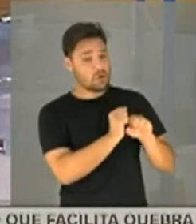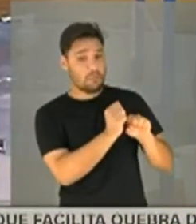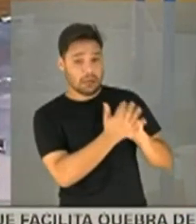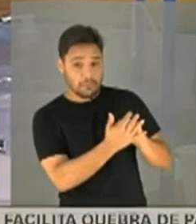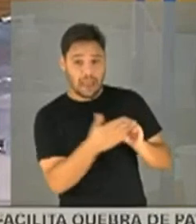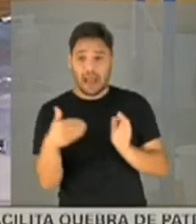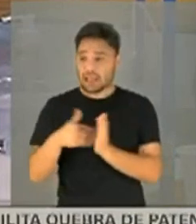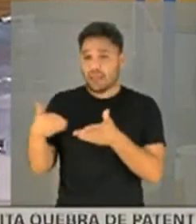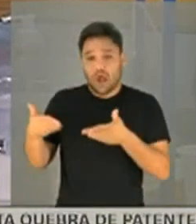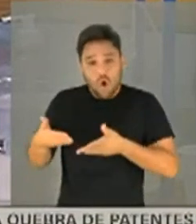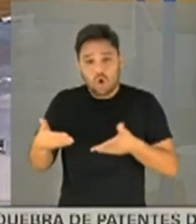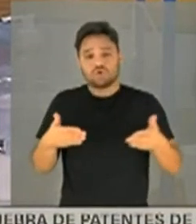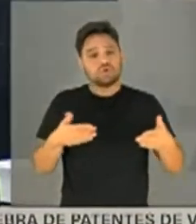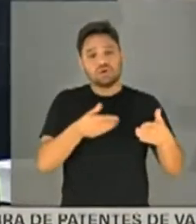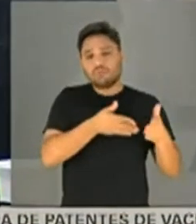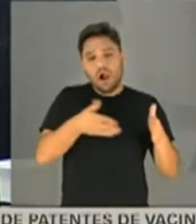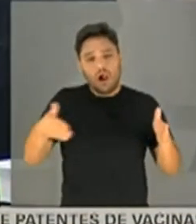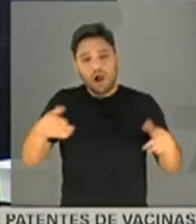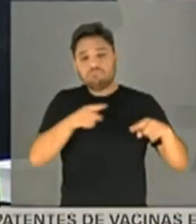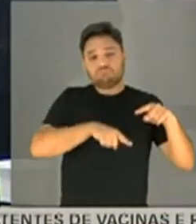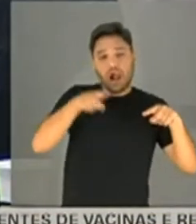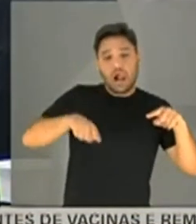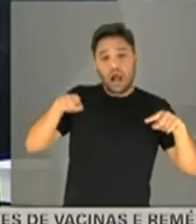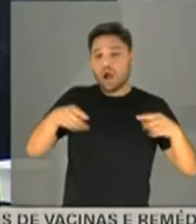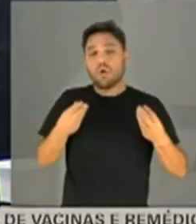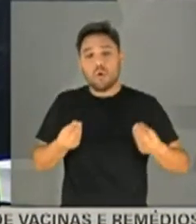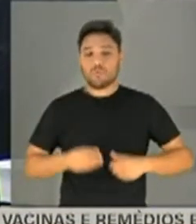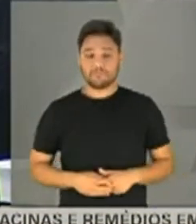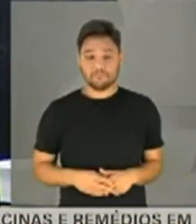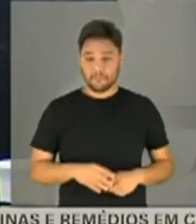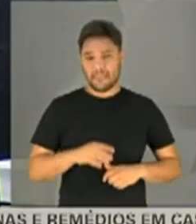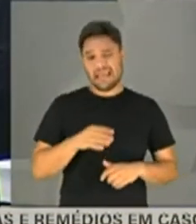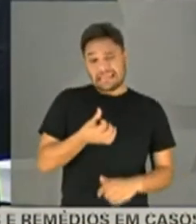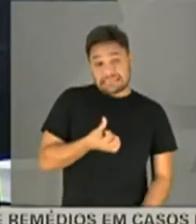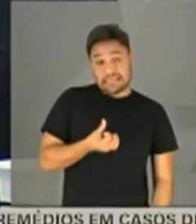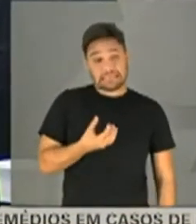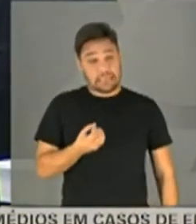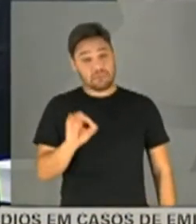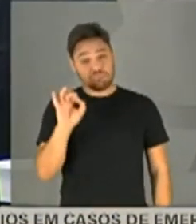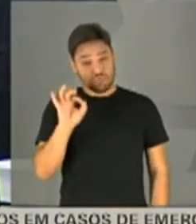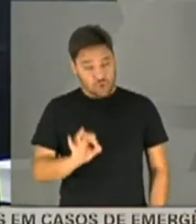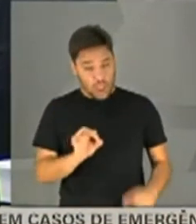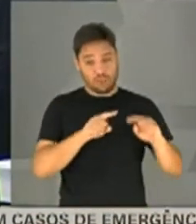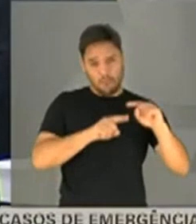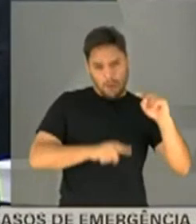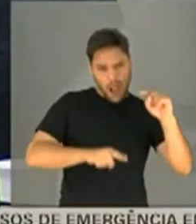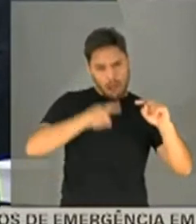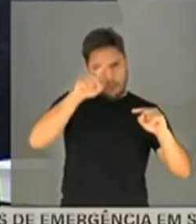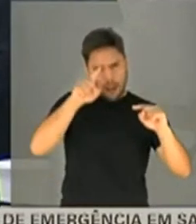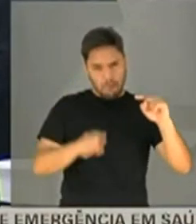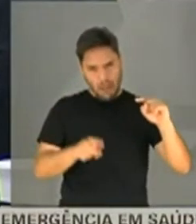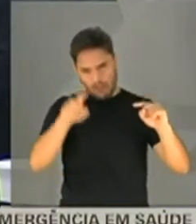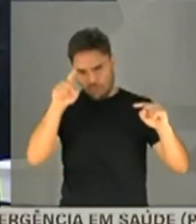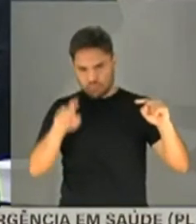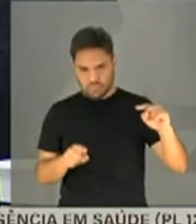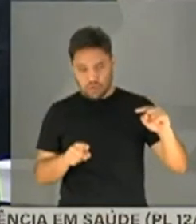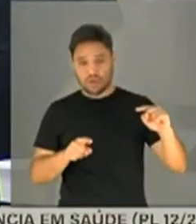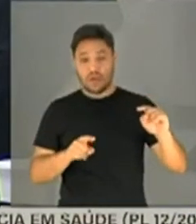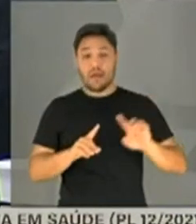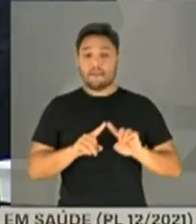até hoje, em percentual? Exatamente. Houve uma variação acima de 60% no preço, mas nesse período também,